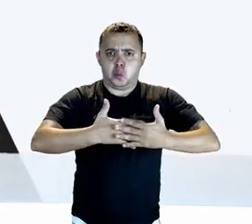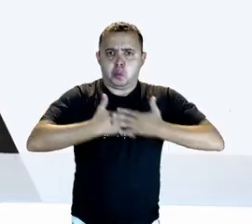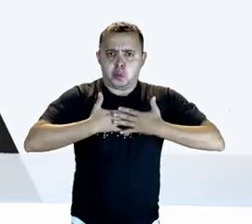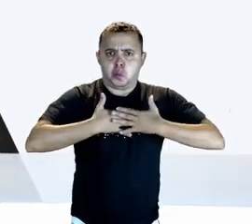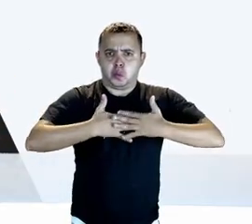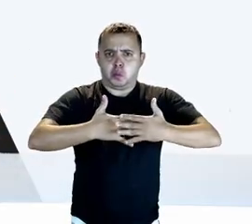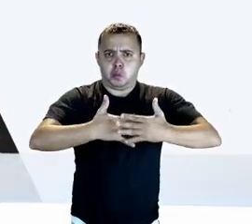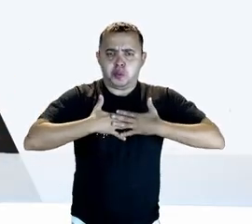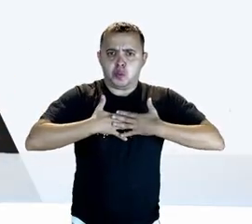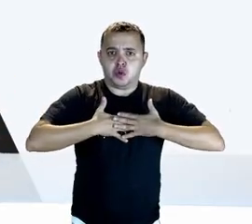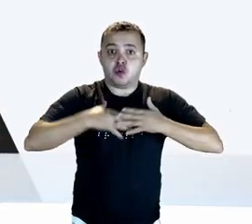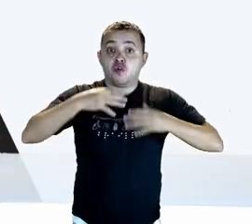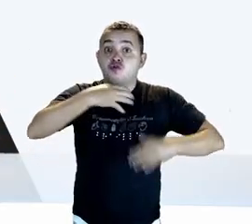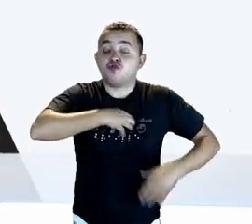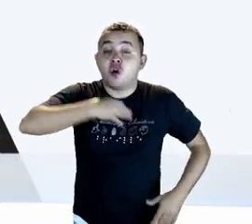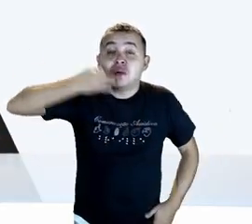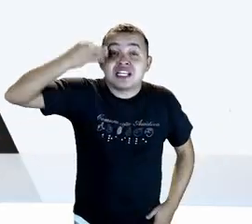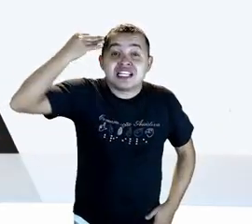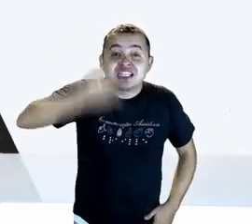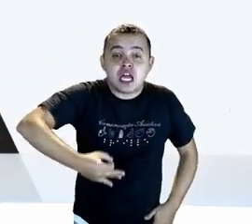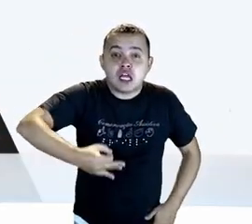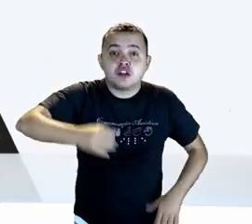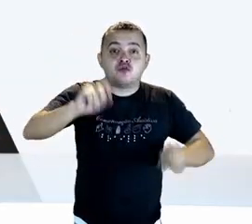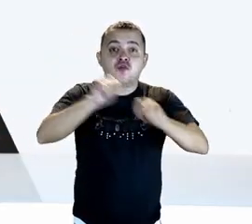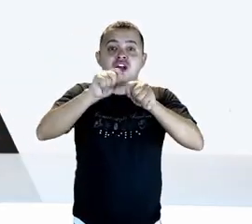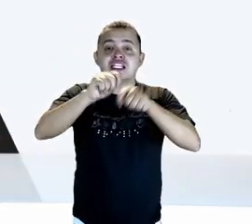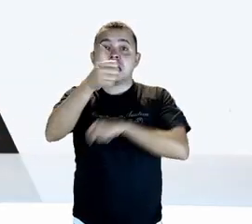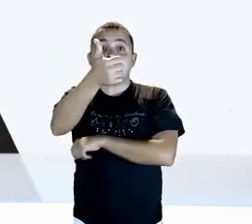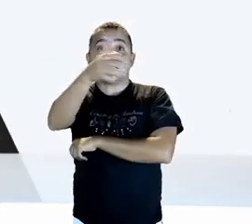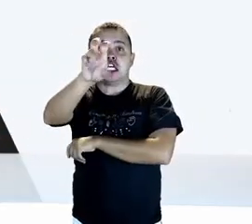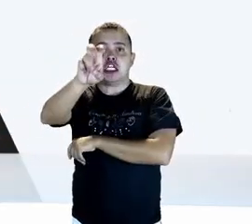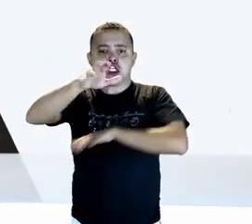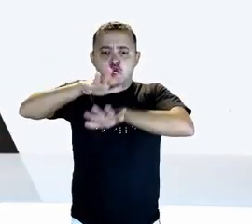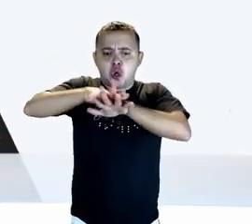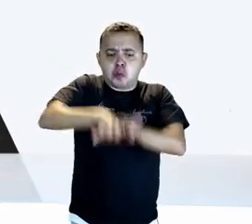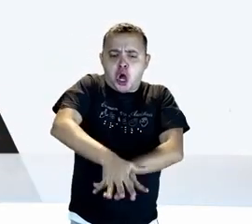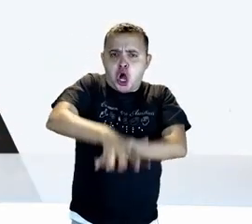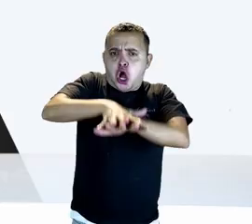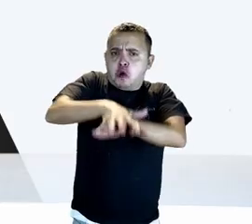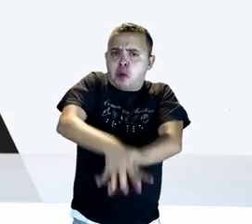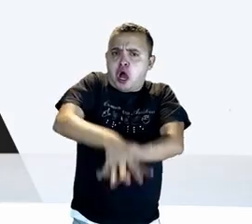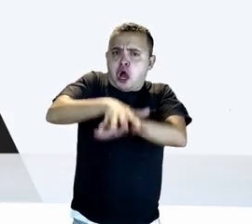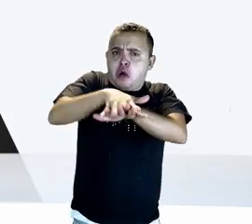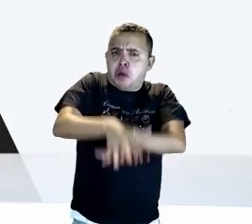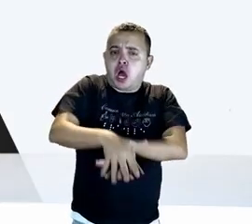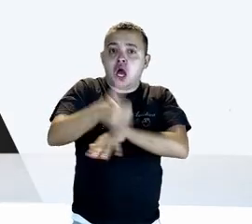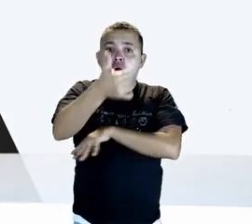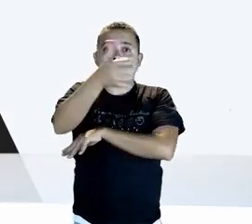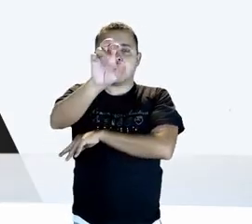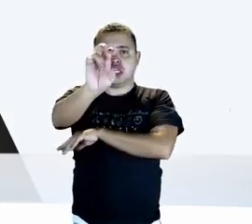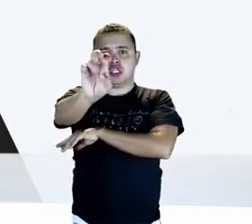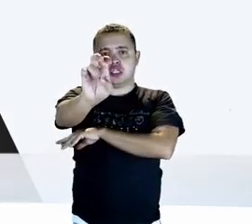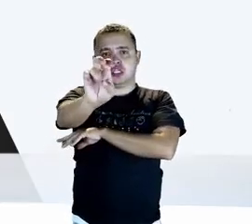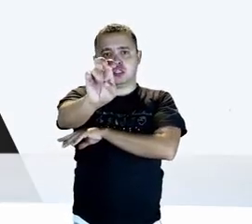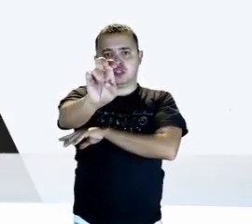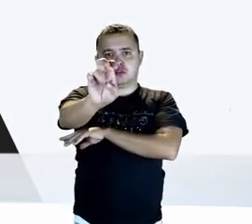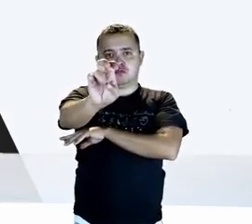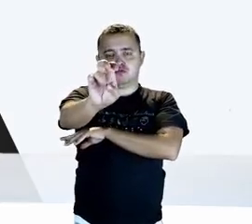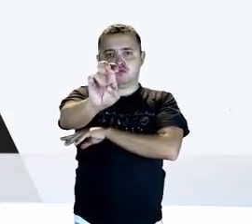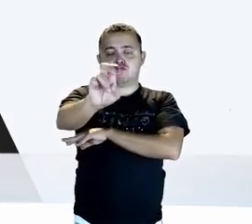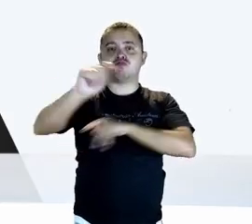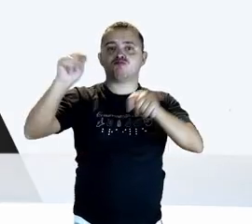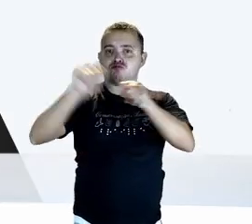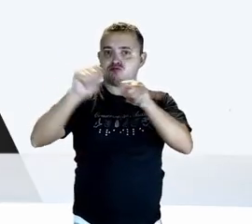Executar dessa forma 15 compressões. Tá? À medida que você as